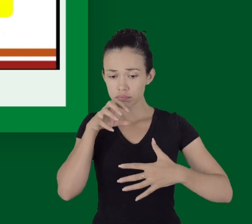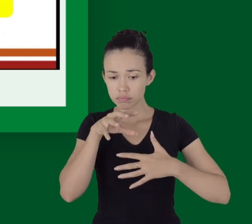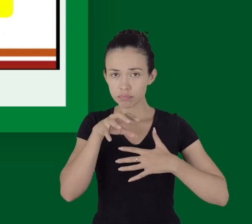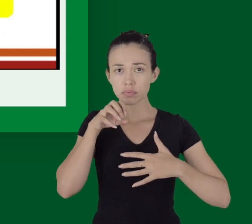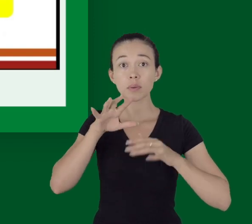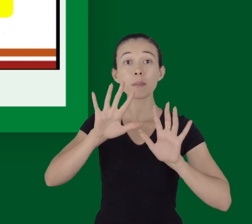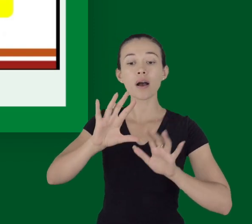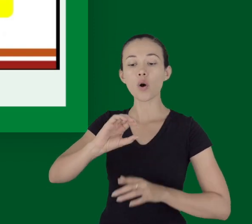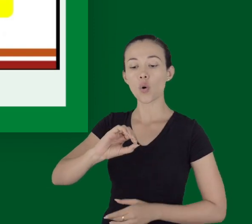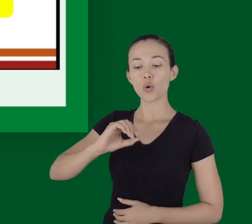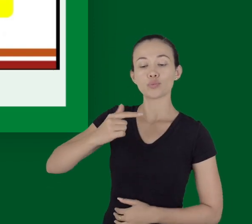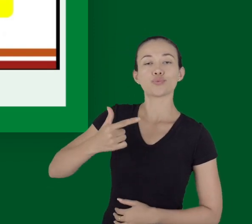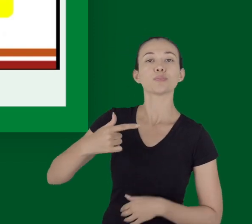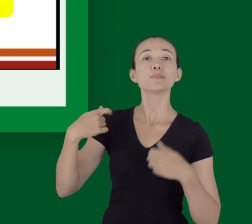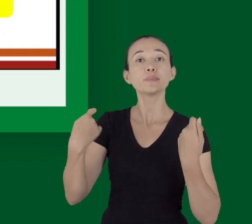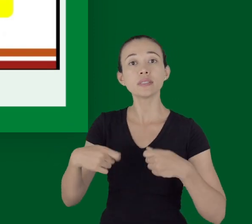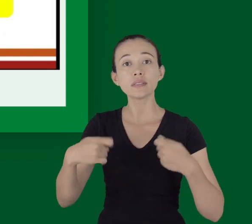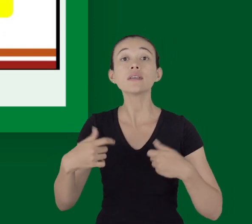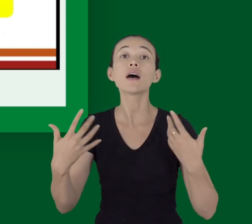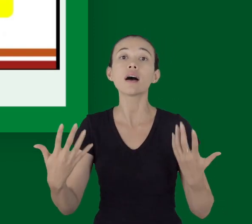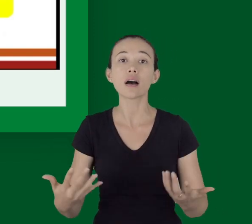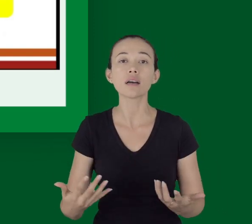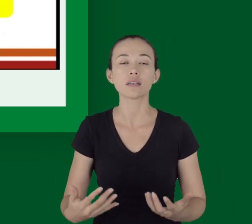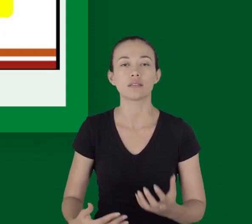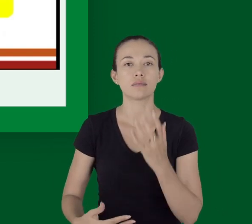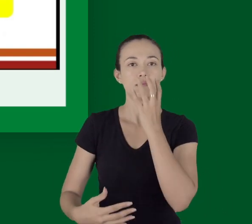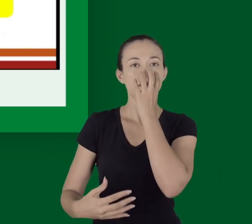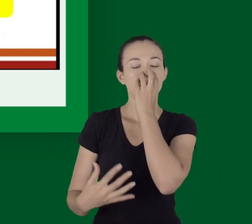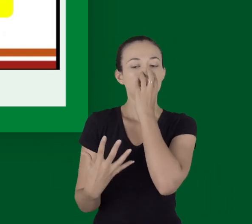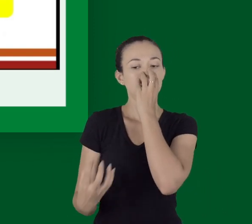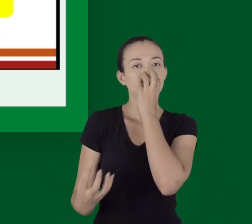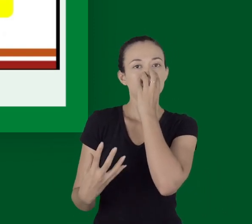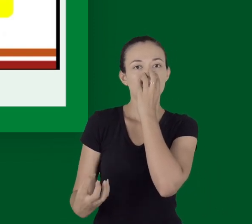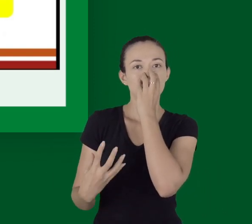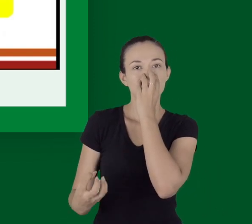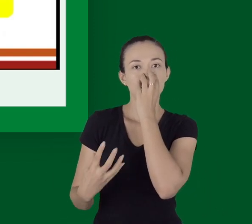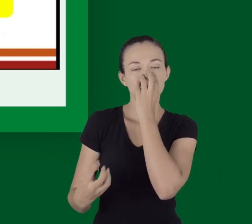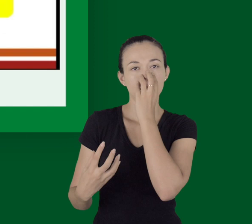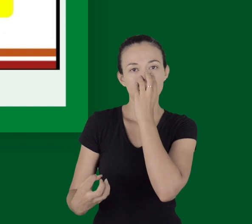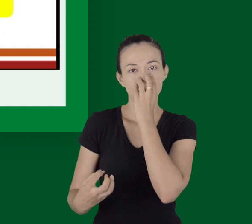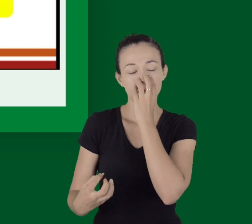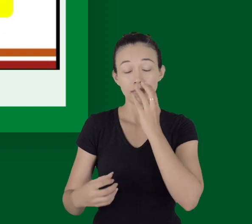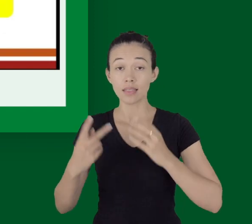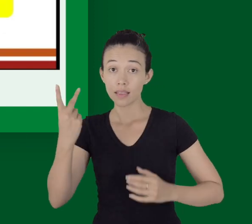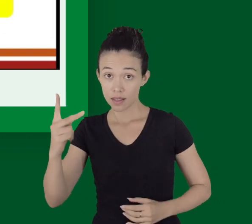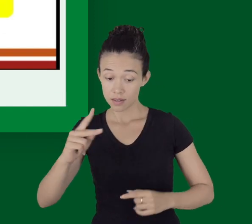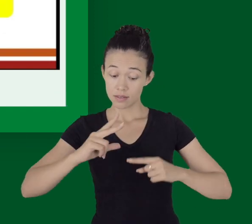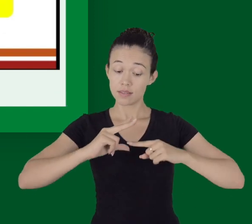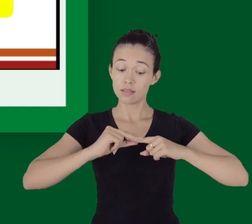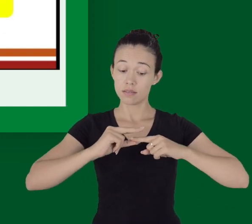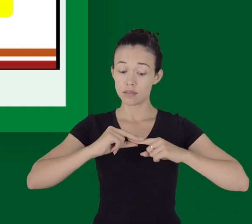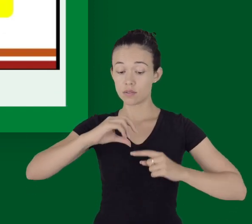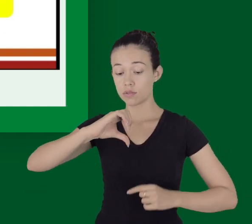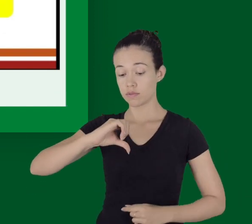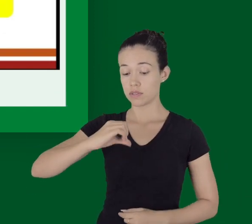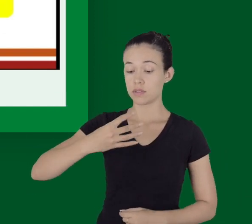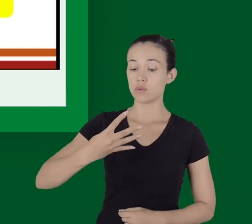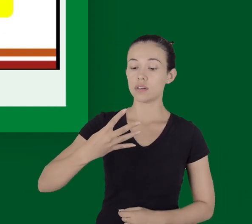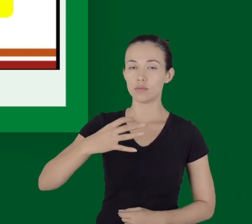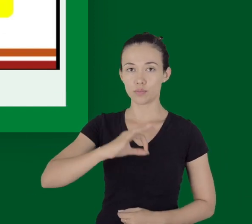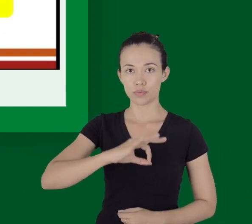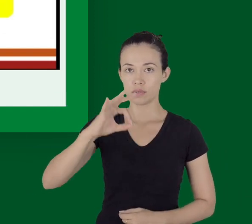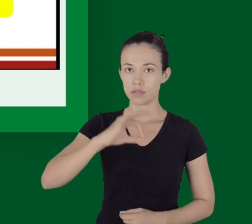não reinalante. O que eu preciso é garantir saturações acima de 94. Lembrando que isso precisa ser titulado no